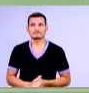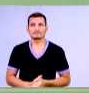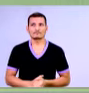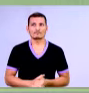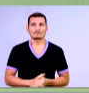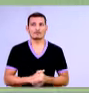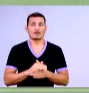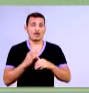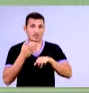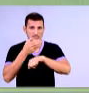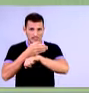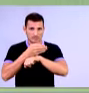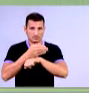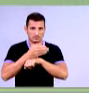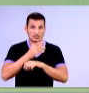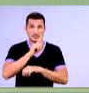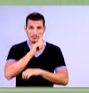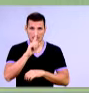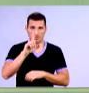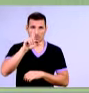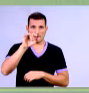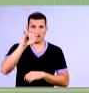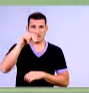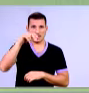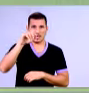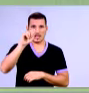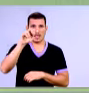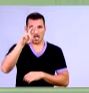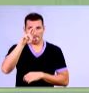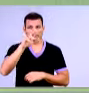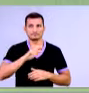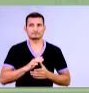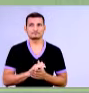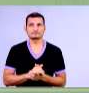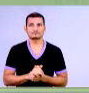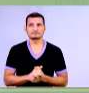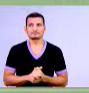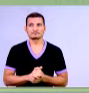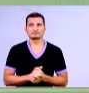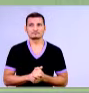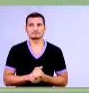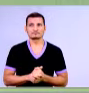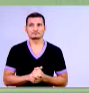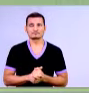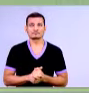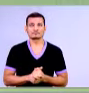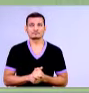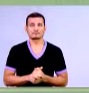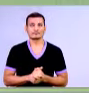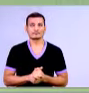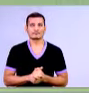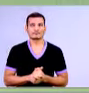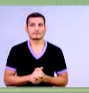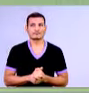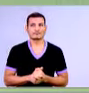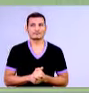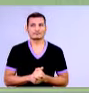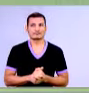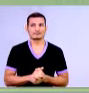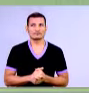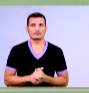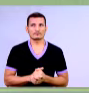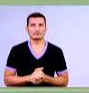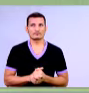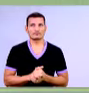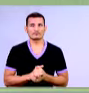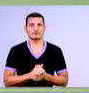O primeiro aspecto que nós temos aqui, gostaria que vocês observassem comigo, o acesso não linear. Tá?